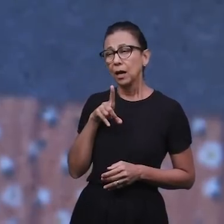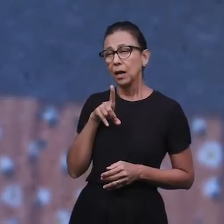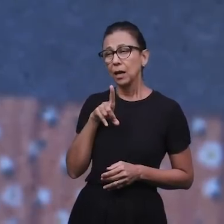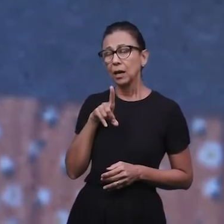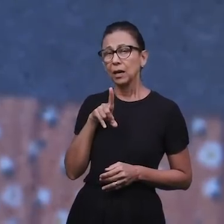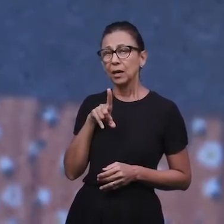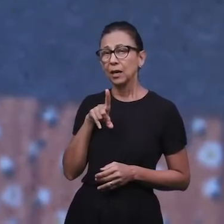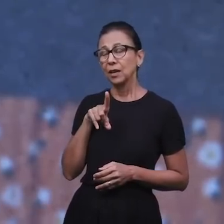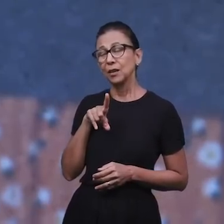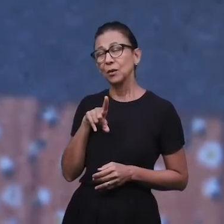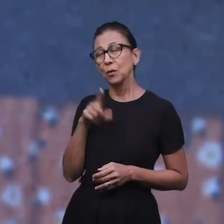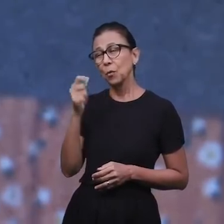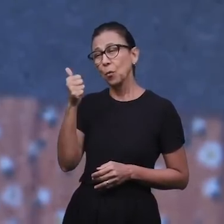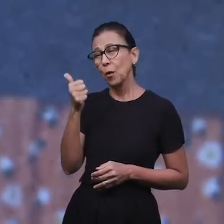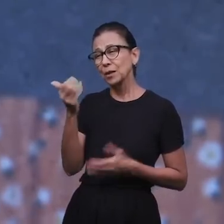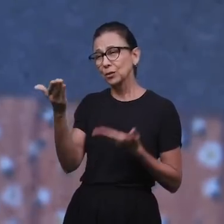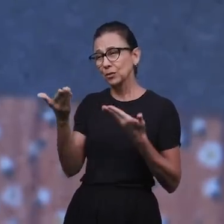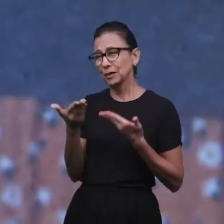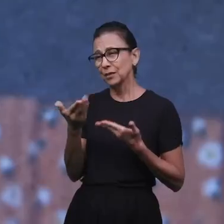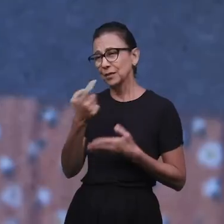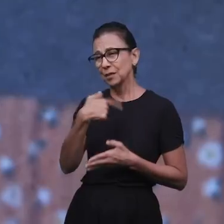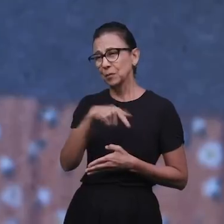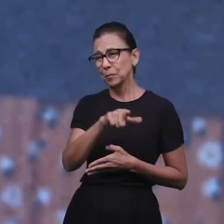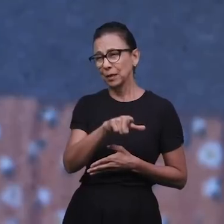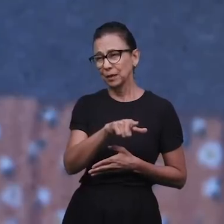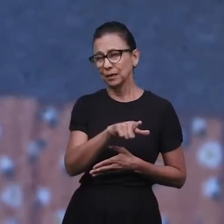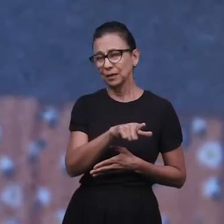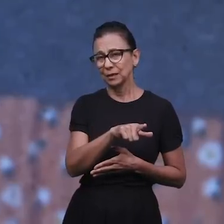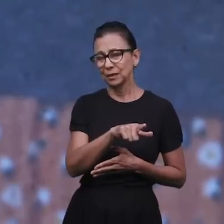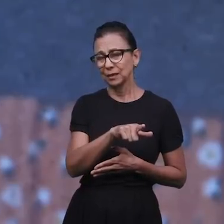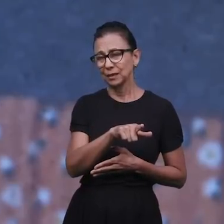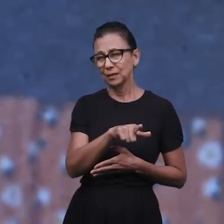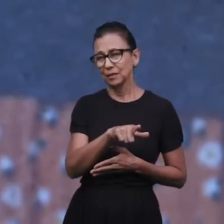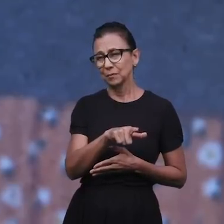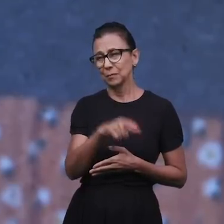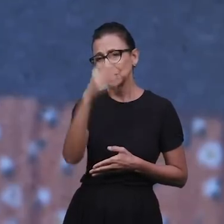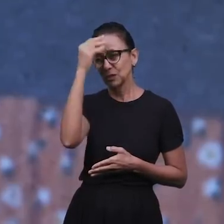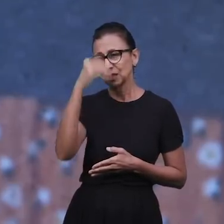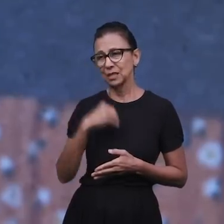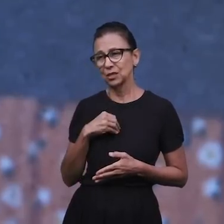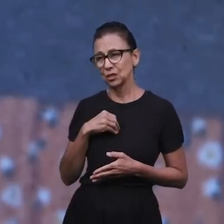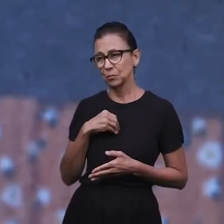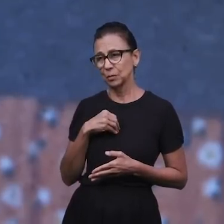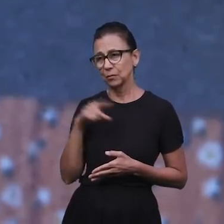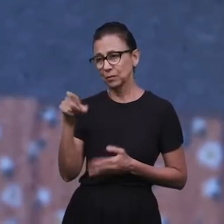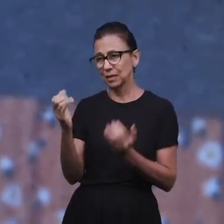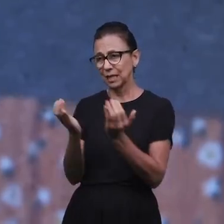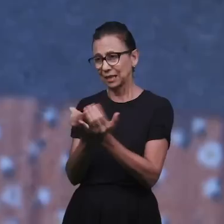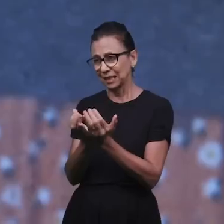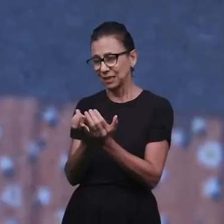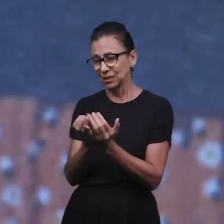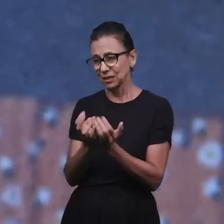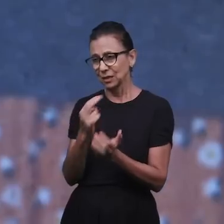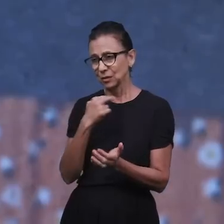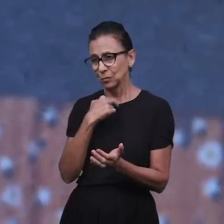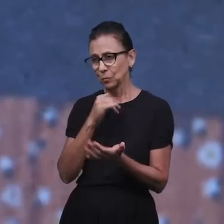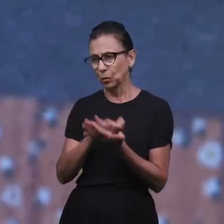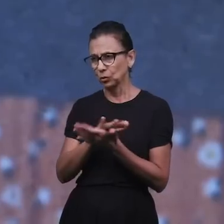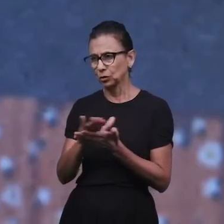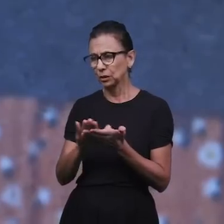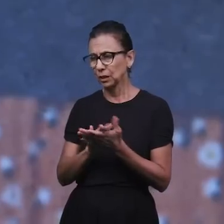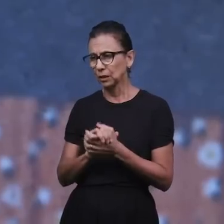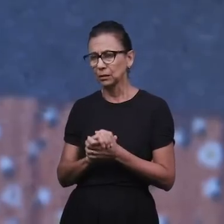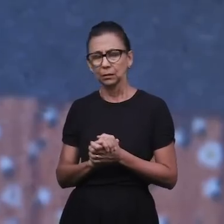assim, eu ia te convidar para ir em tal lugar, mas eu sei que você não vai porque você é crente, né? Porque na sua igreja não pode nada. Ele